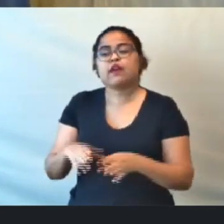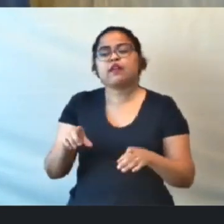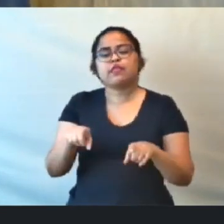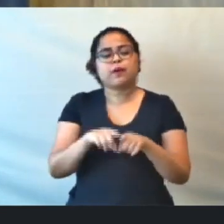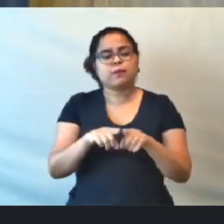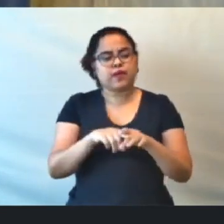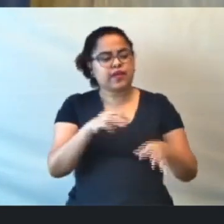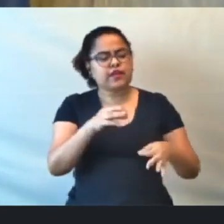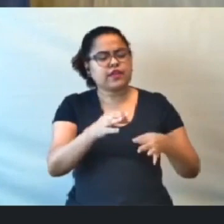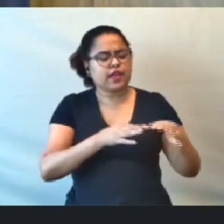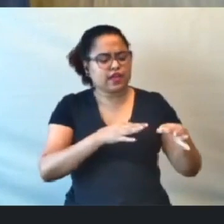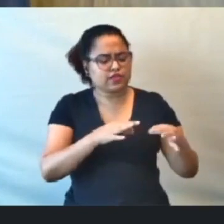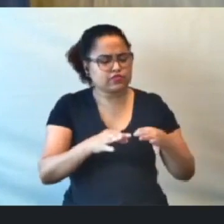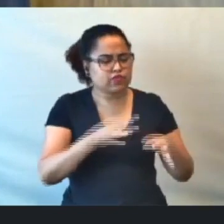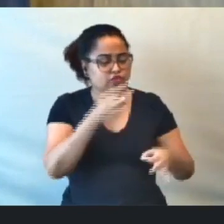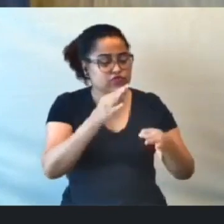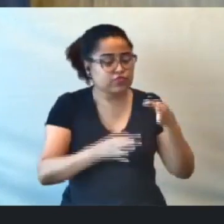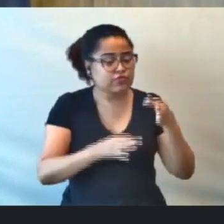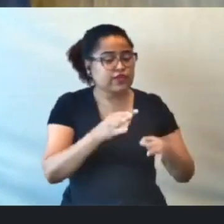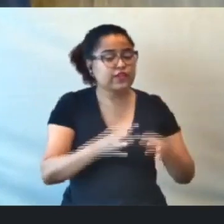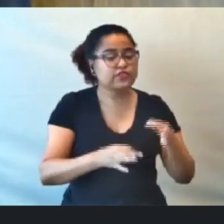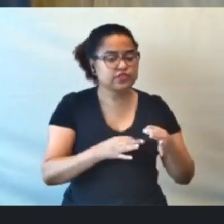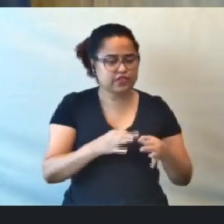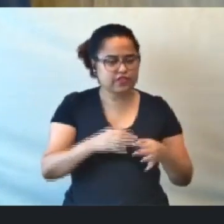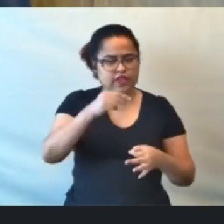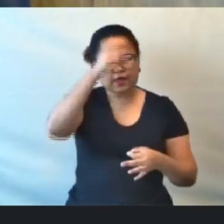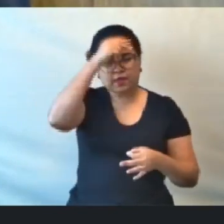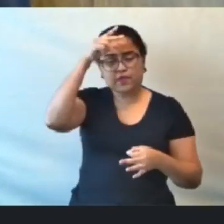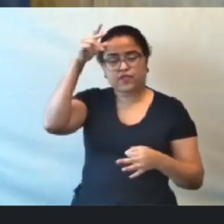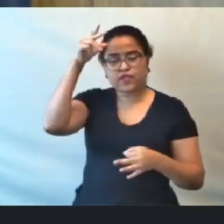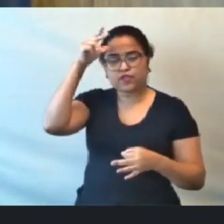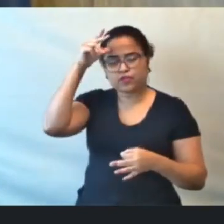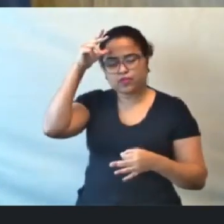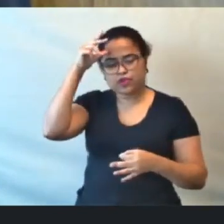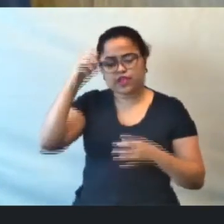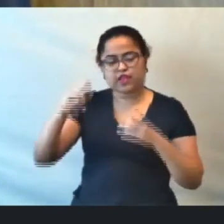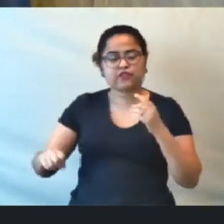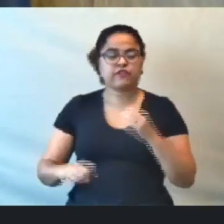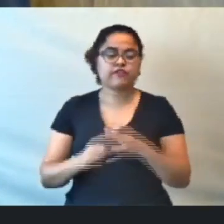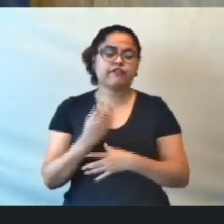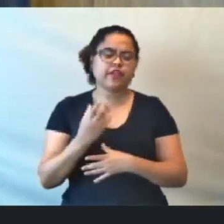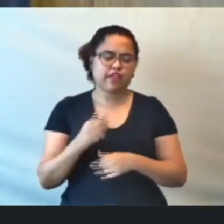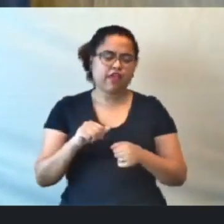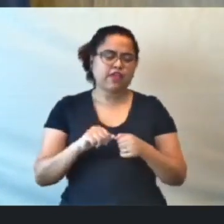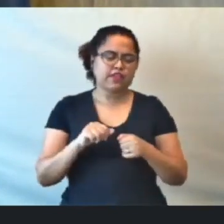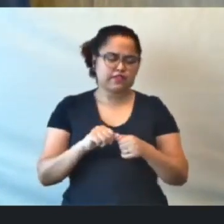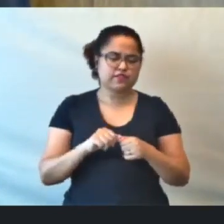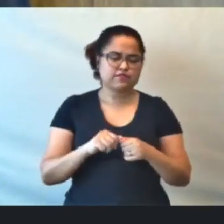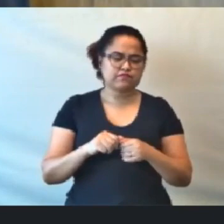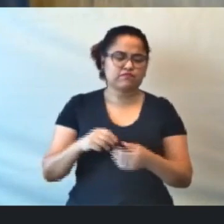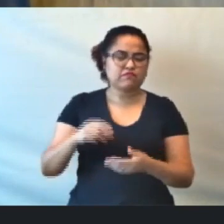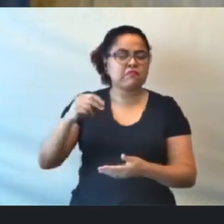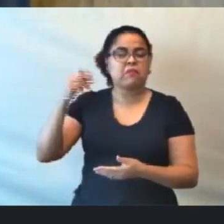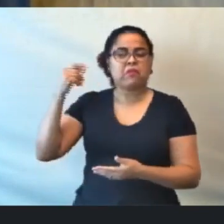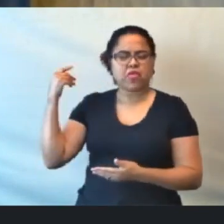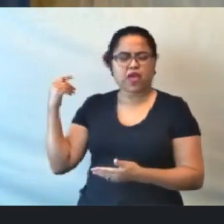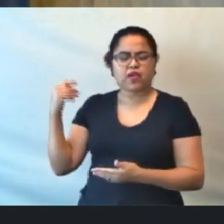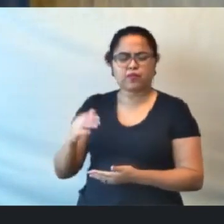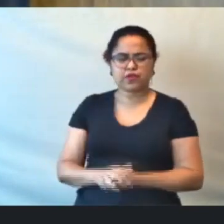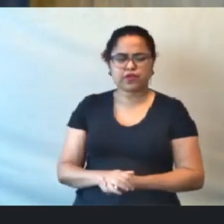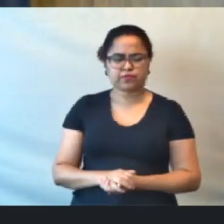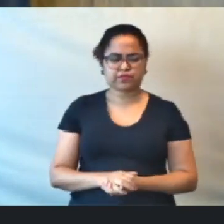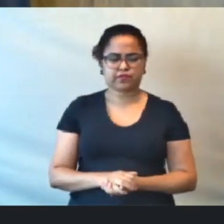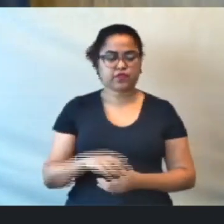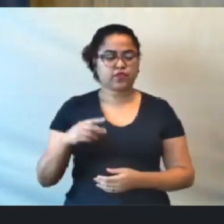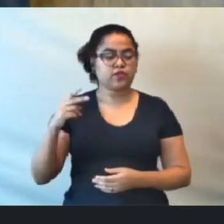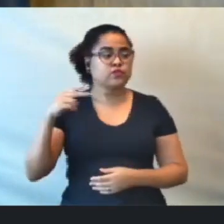época. Esse é um ponto da última questão do senhor vereador.